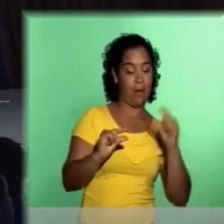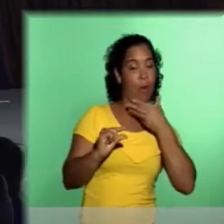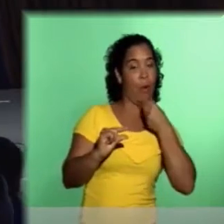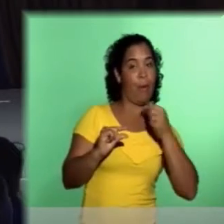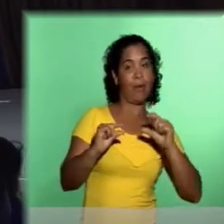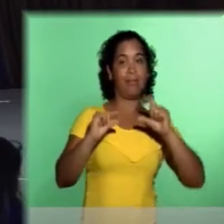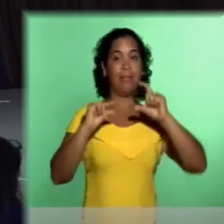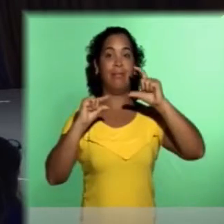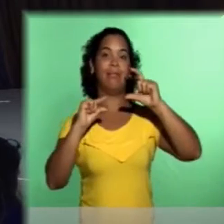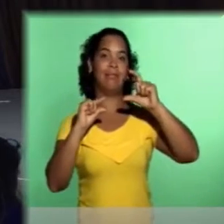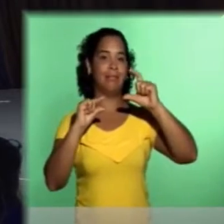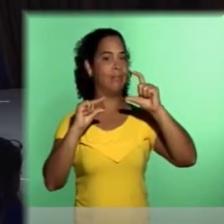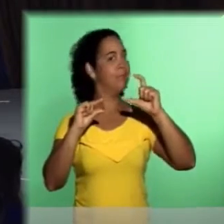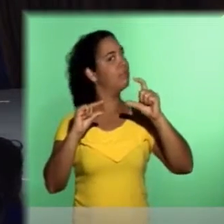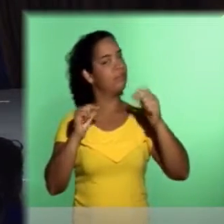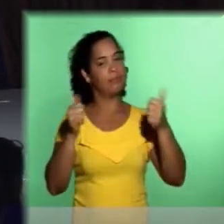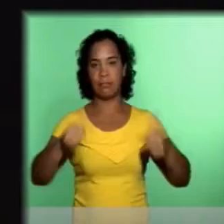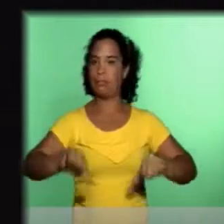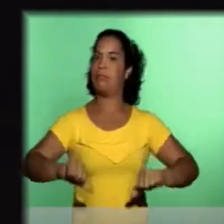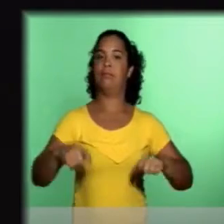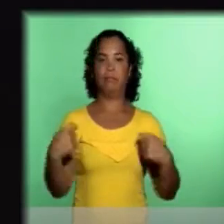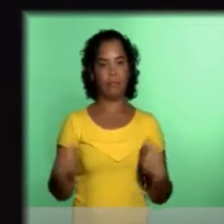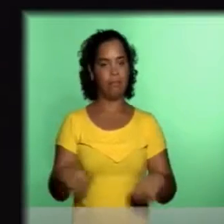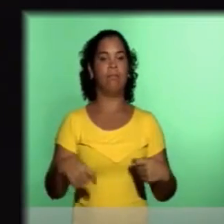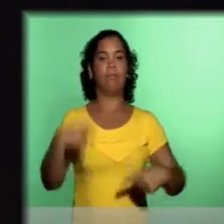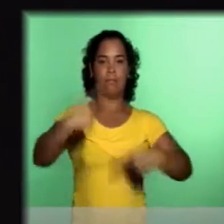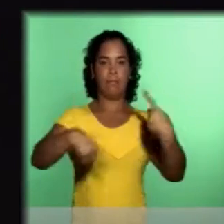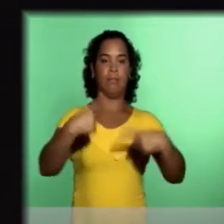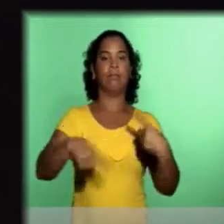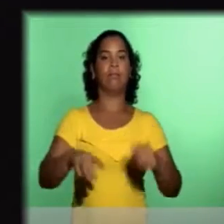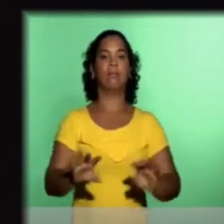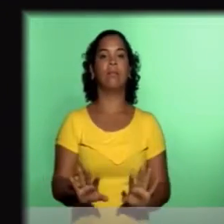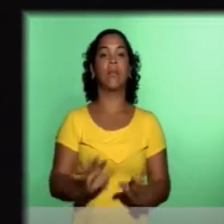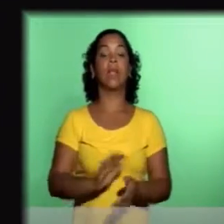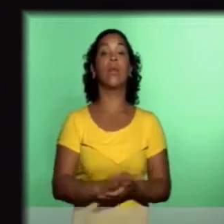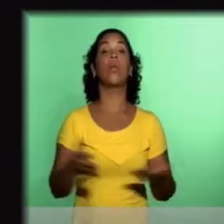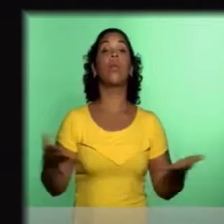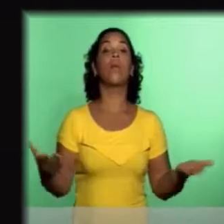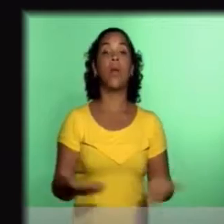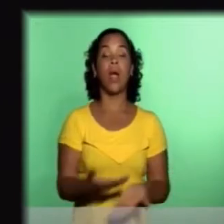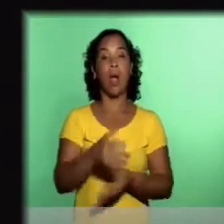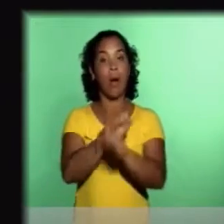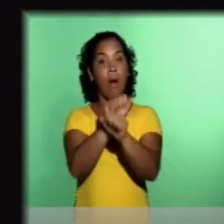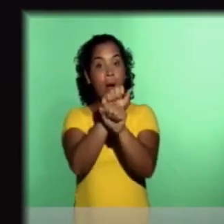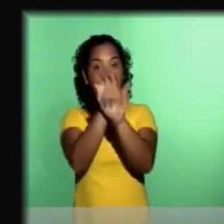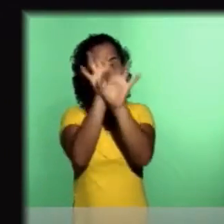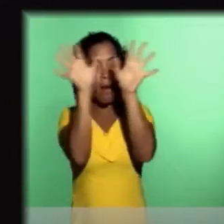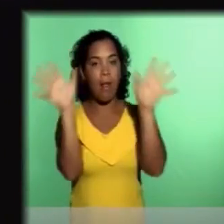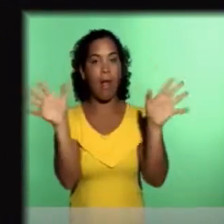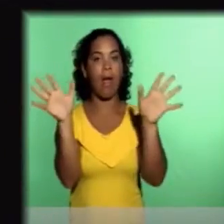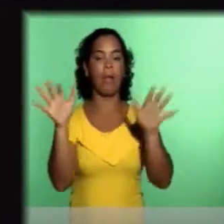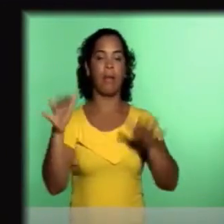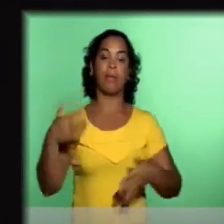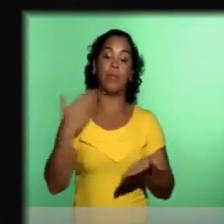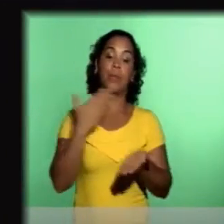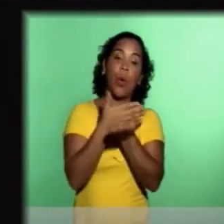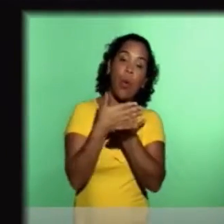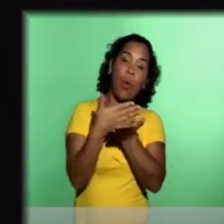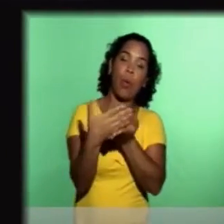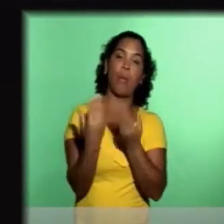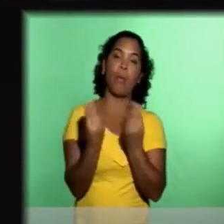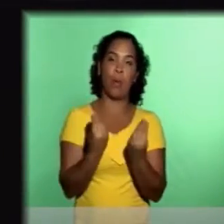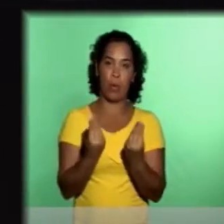e que isso precisa ser questionado. Então, para fazer uma introdução bastante clara, qual foi o processo? Em João